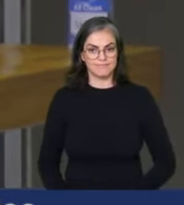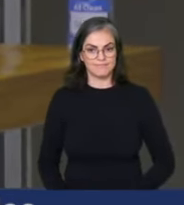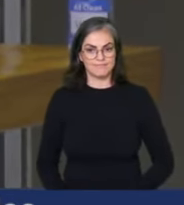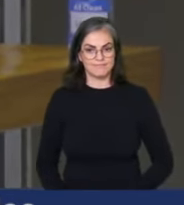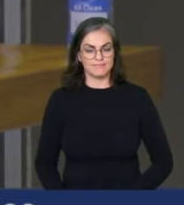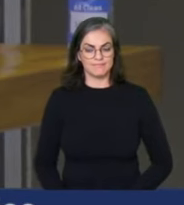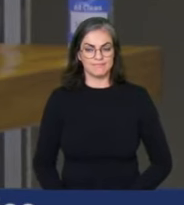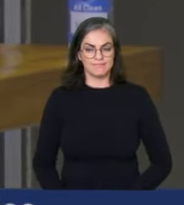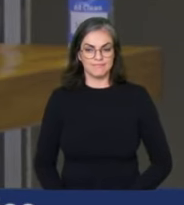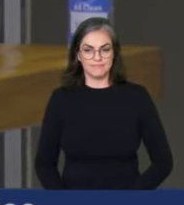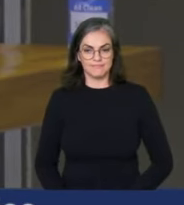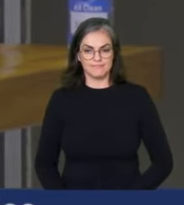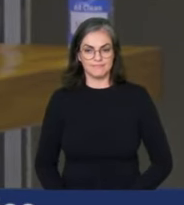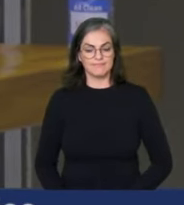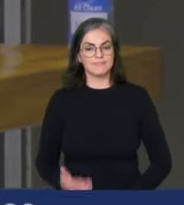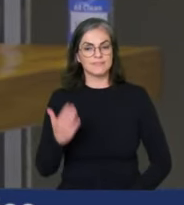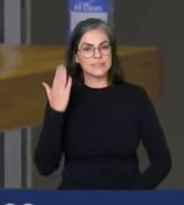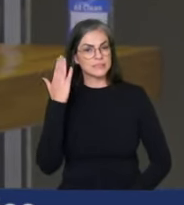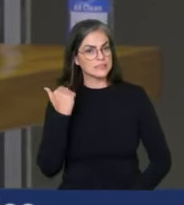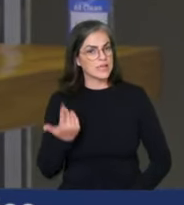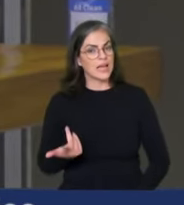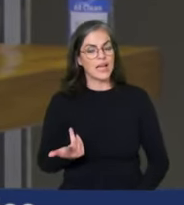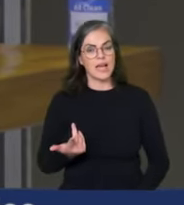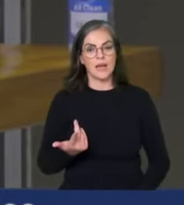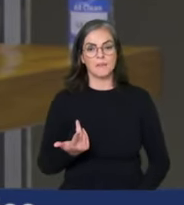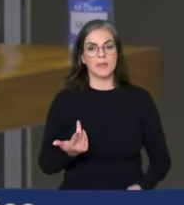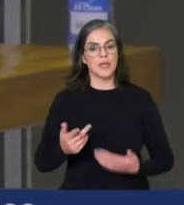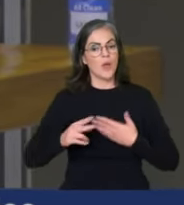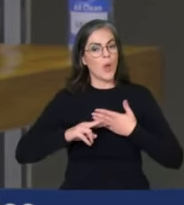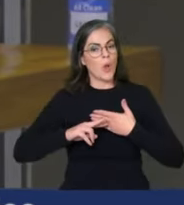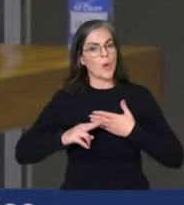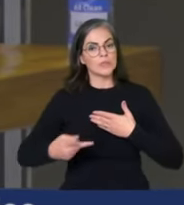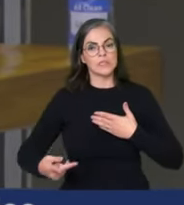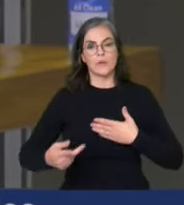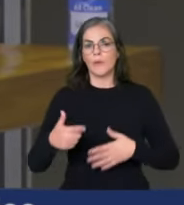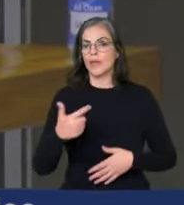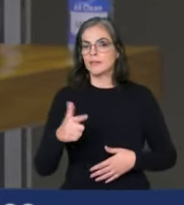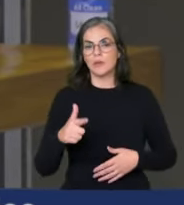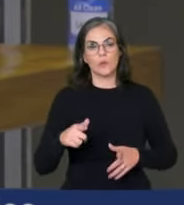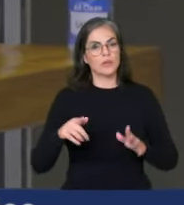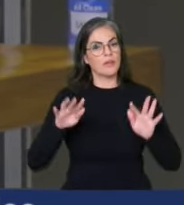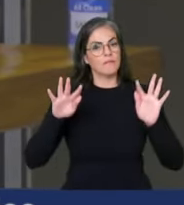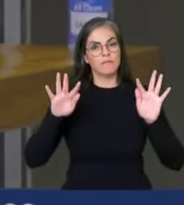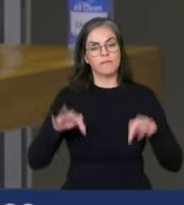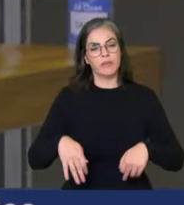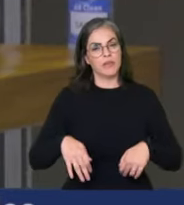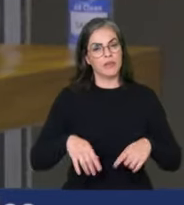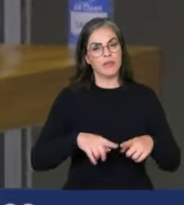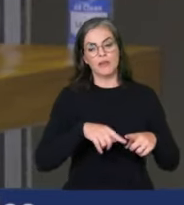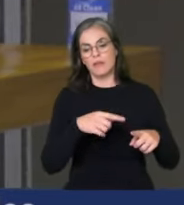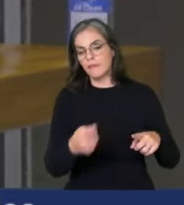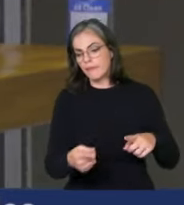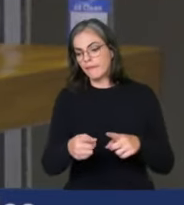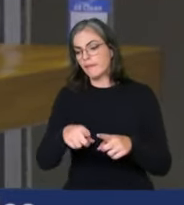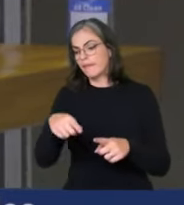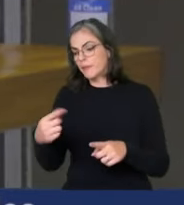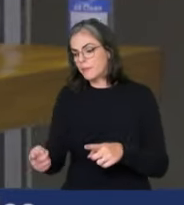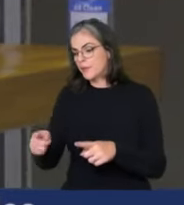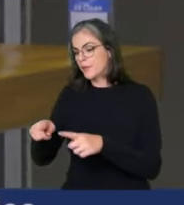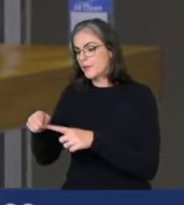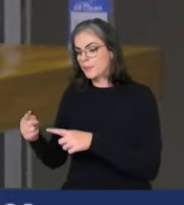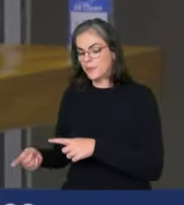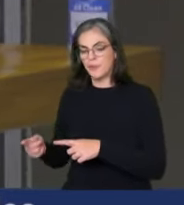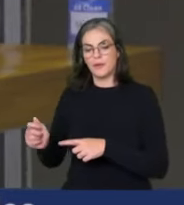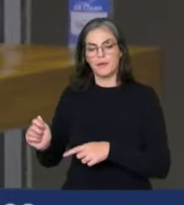de cadeia que não terá fim. E o resultado disso, de fato, será um aumento na conta de luz, um